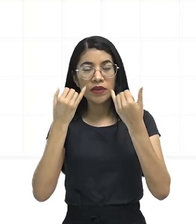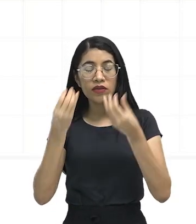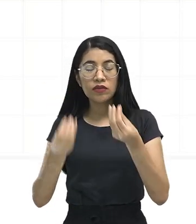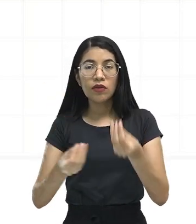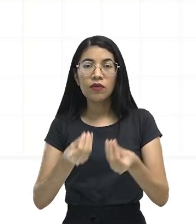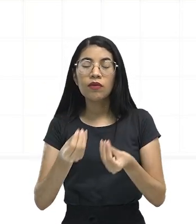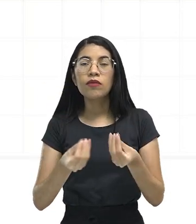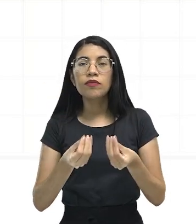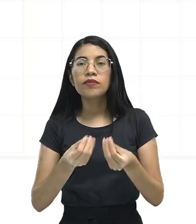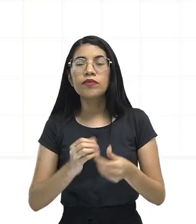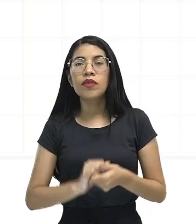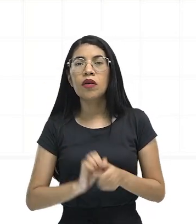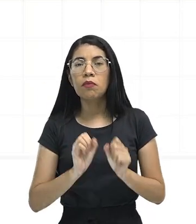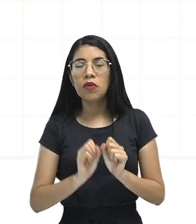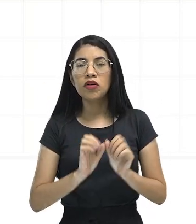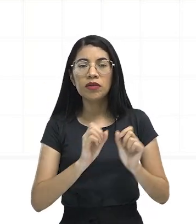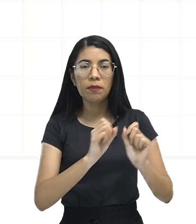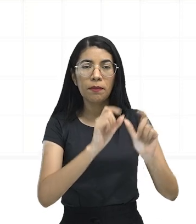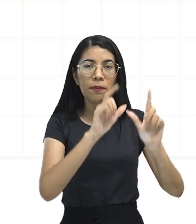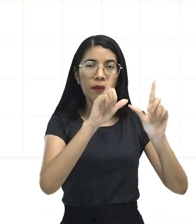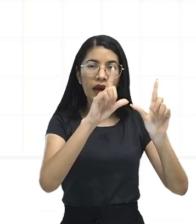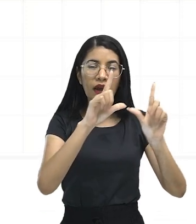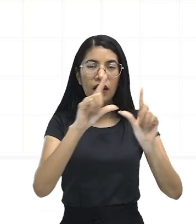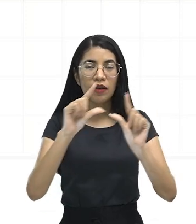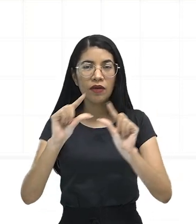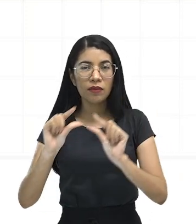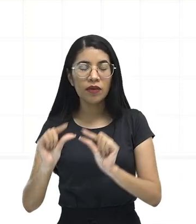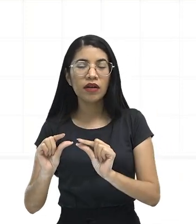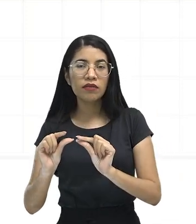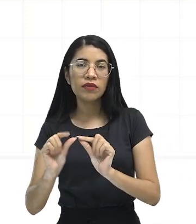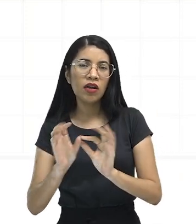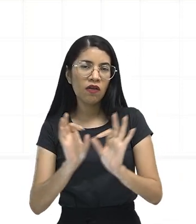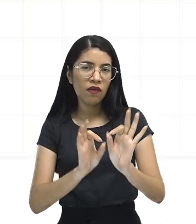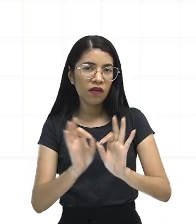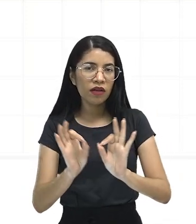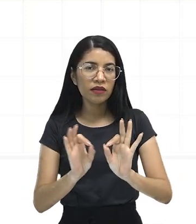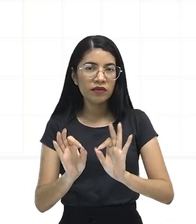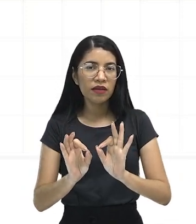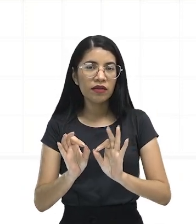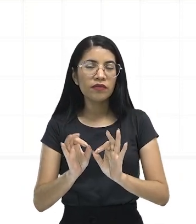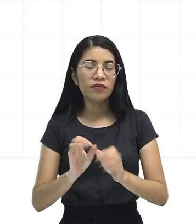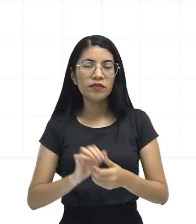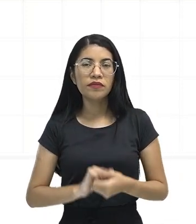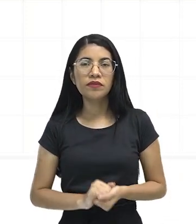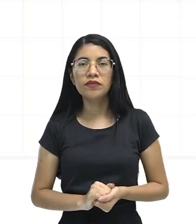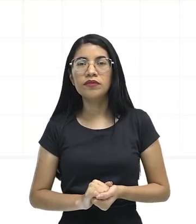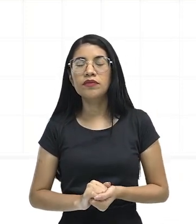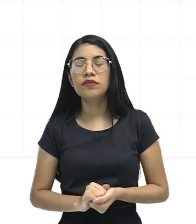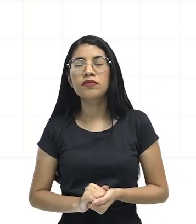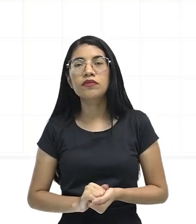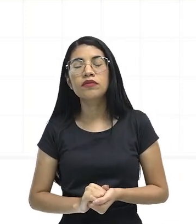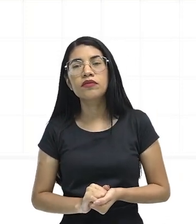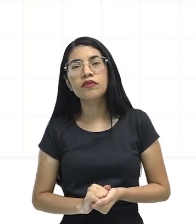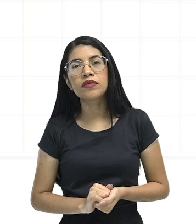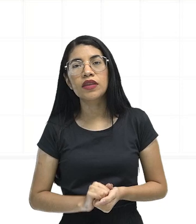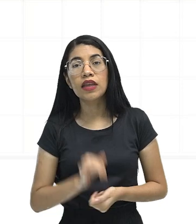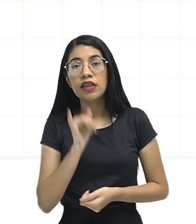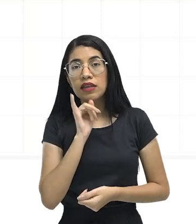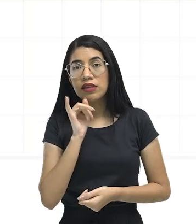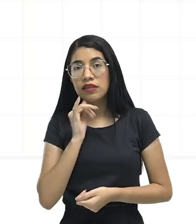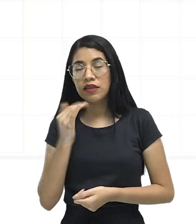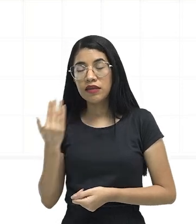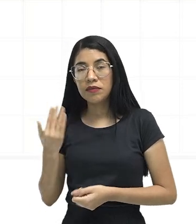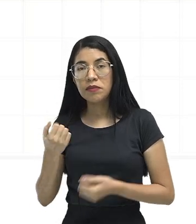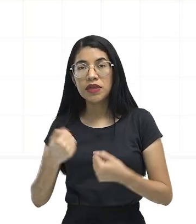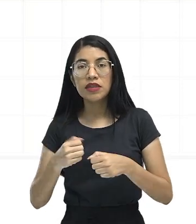forma crescente ou decrescente, ou de forma organizada, vamos entender assim, tá? Então, nesse caso aqui, a gente precisa